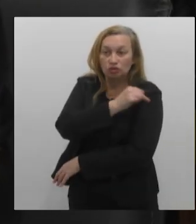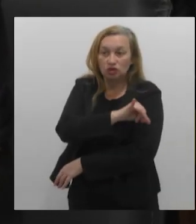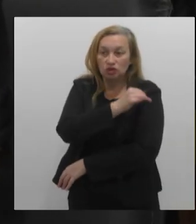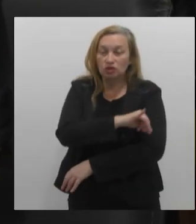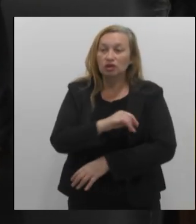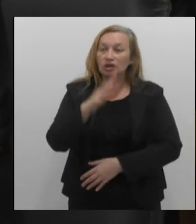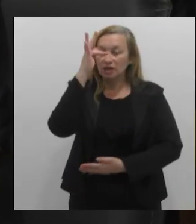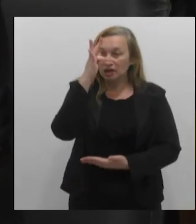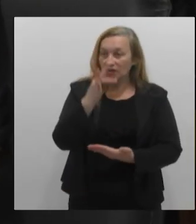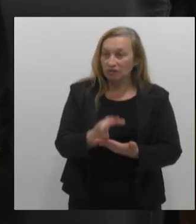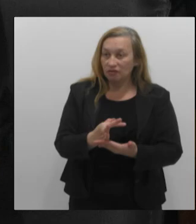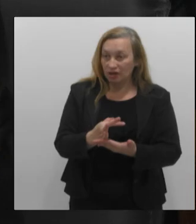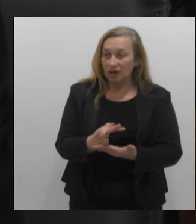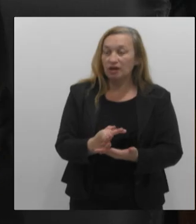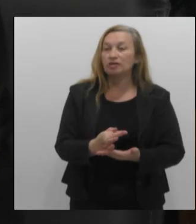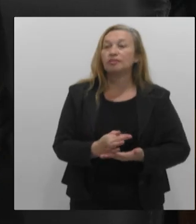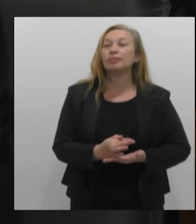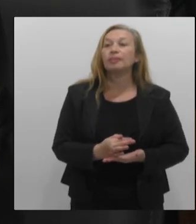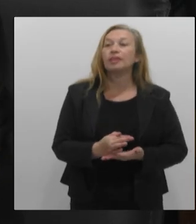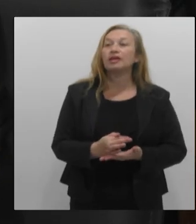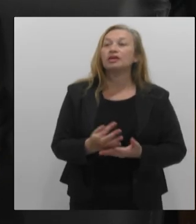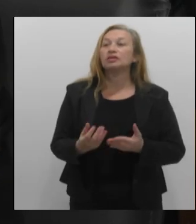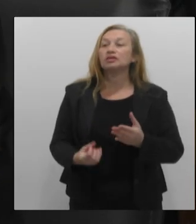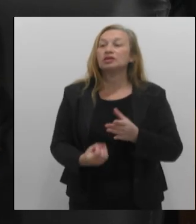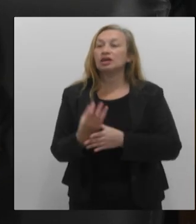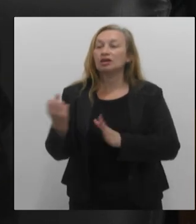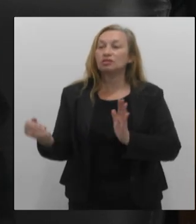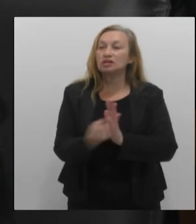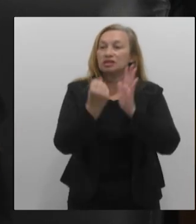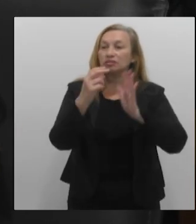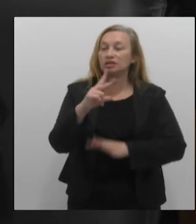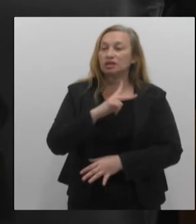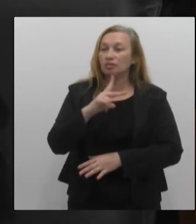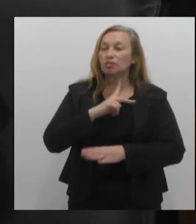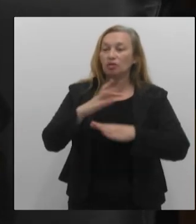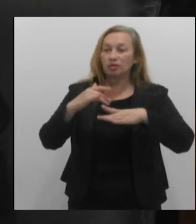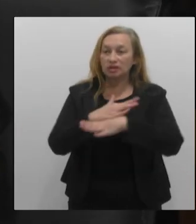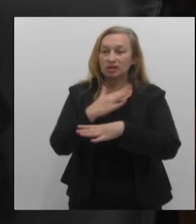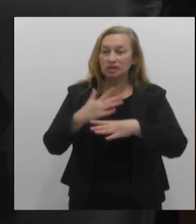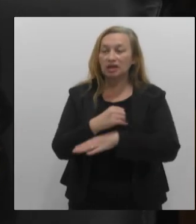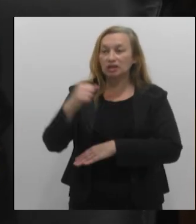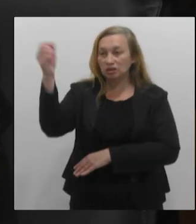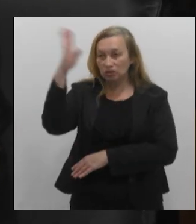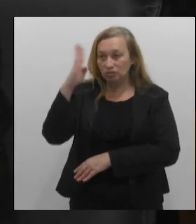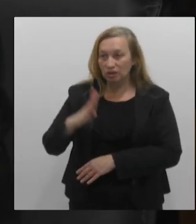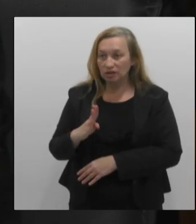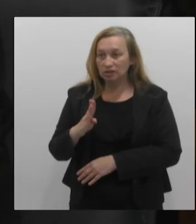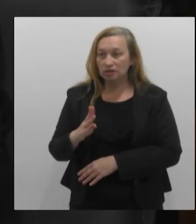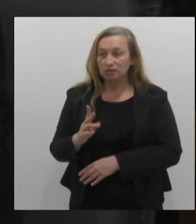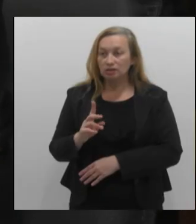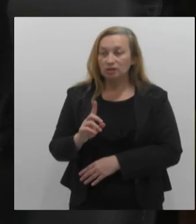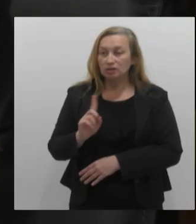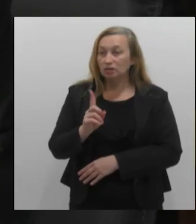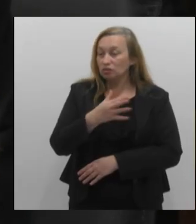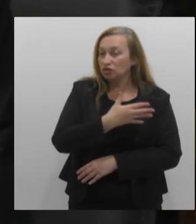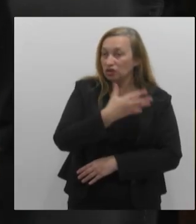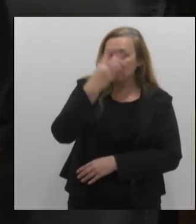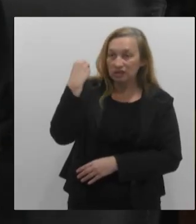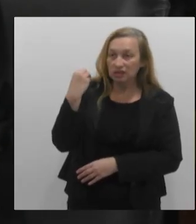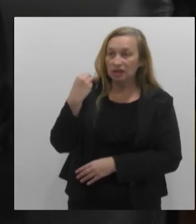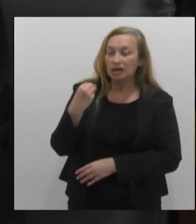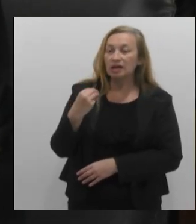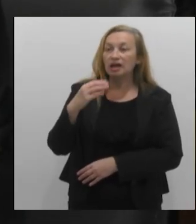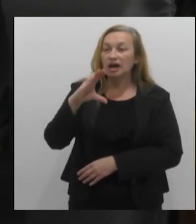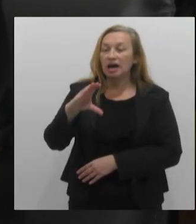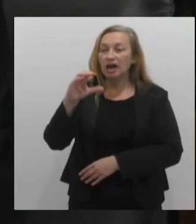a fé ergueu ícones que se tornaram símbolos da própria cidade e do Brasil. Não passa despercebida a